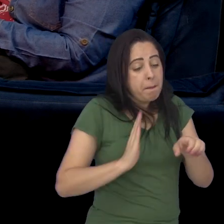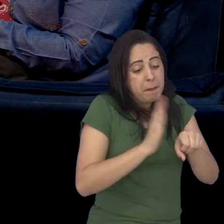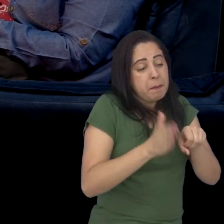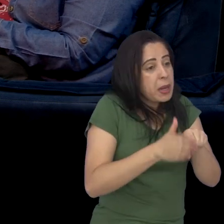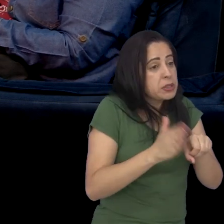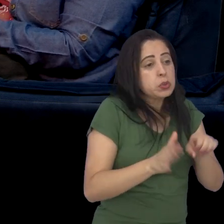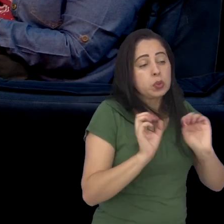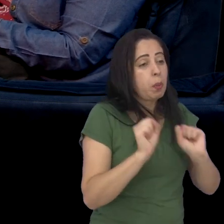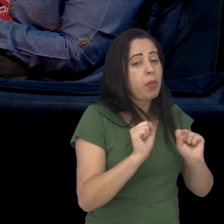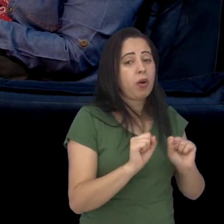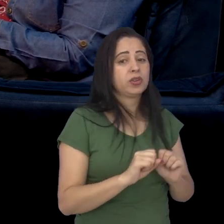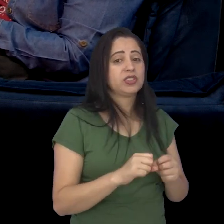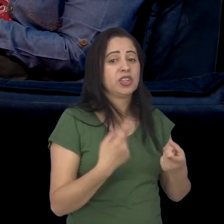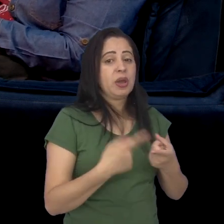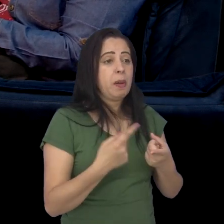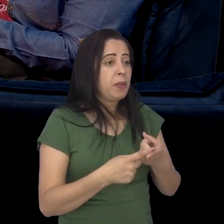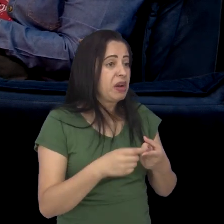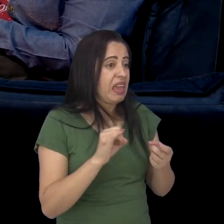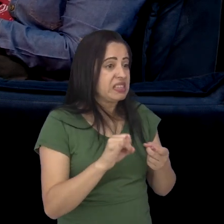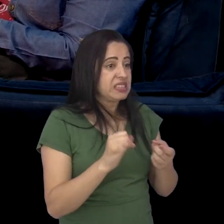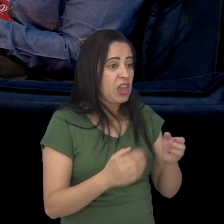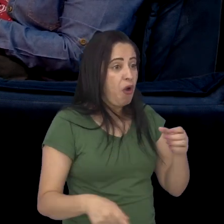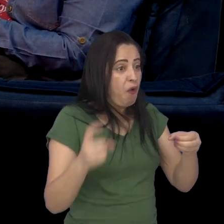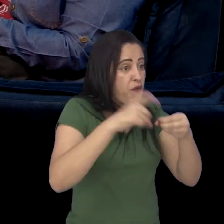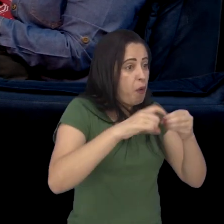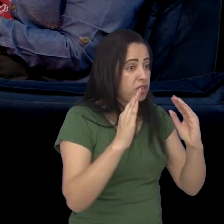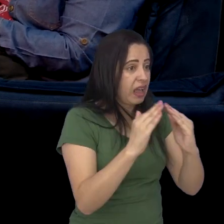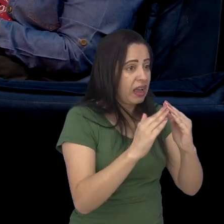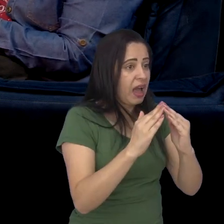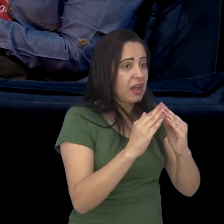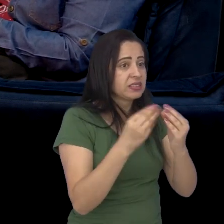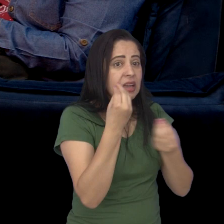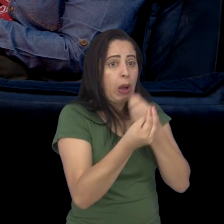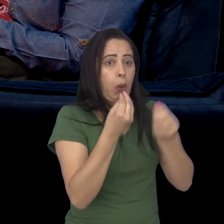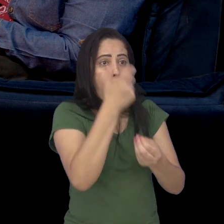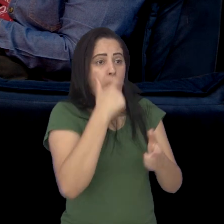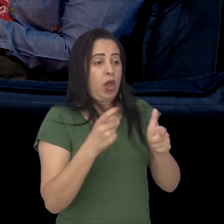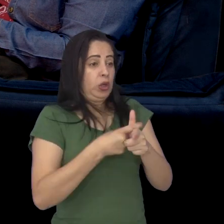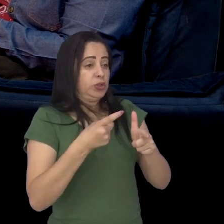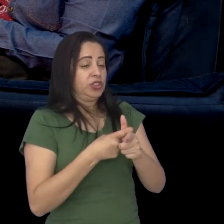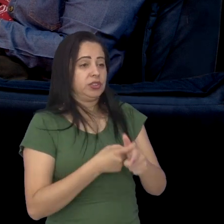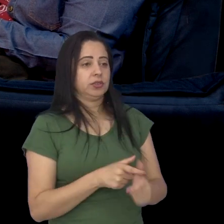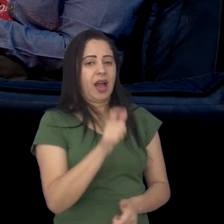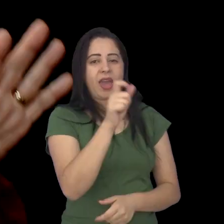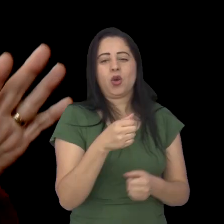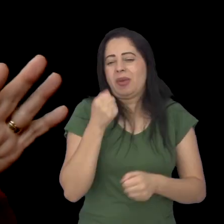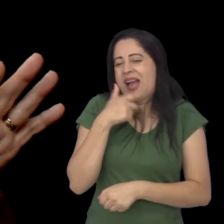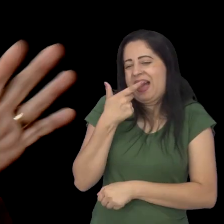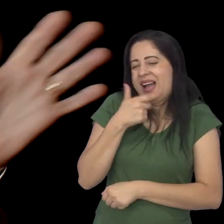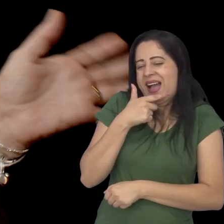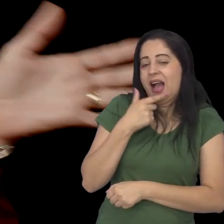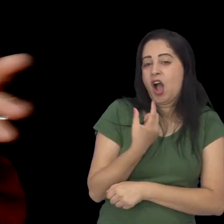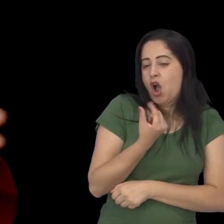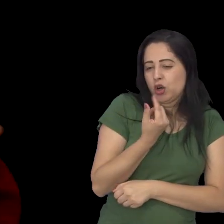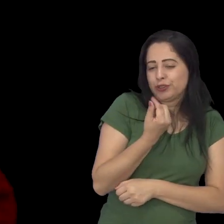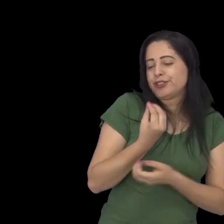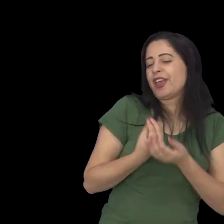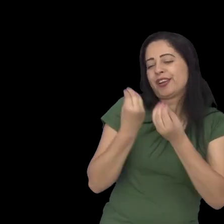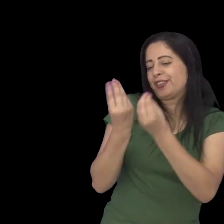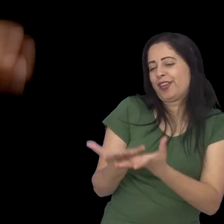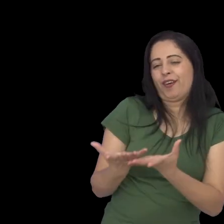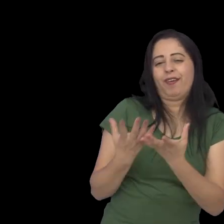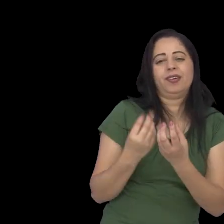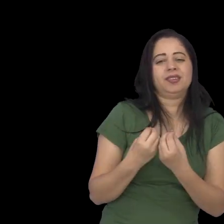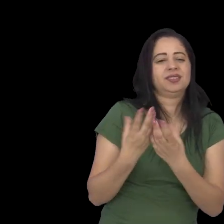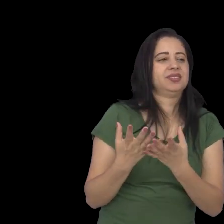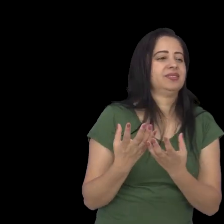mandar embora de casa. Porque ainda vou ter o pão e a dívida para pagar no trailer. Aí o homem morreu de rir da minha cara, devolveu o dinheiro, pegou o pão, tudo, falou pro